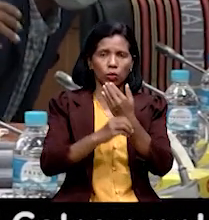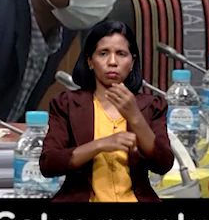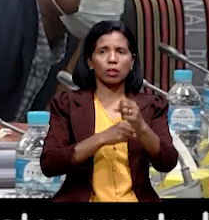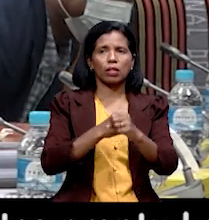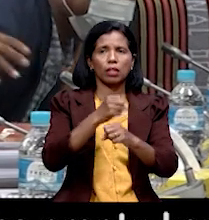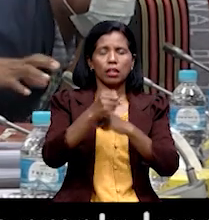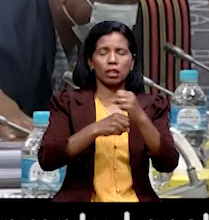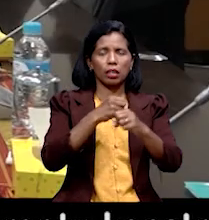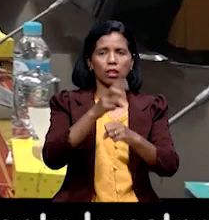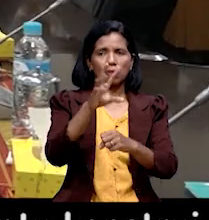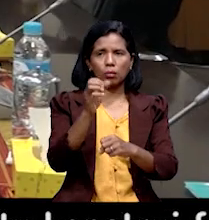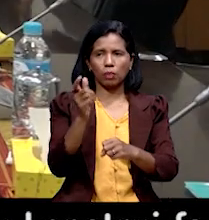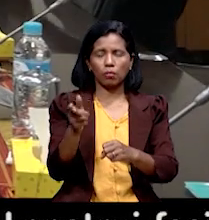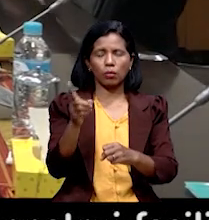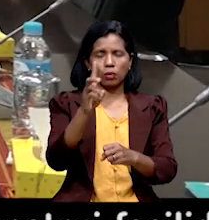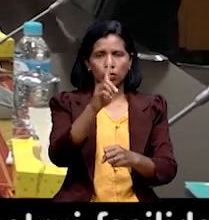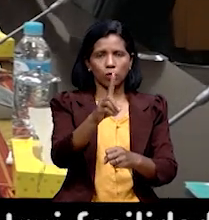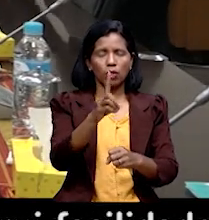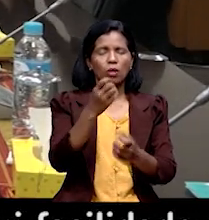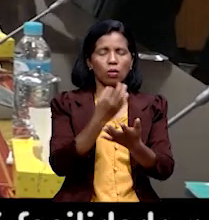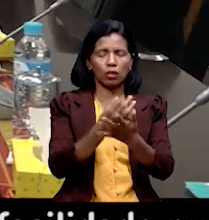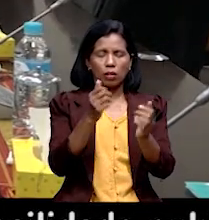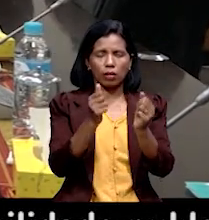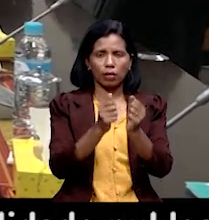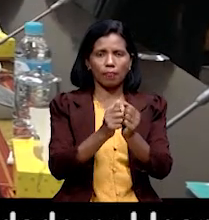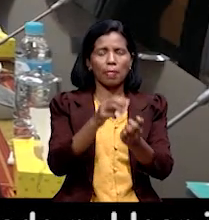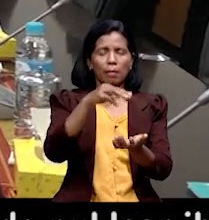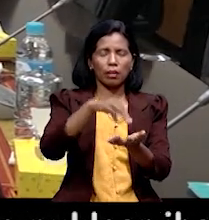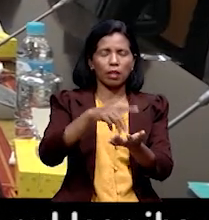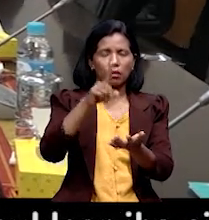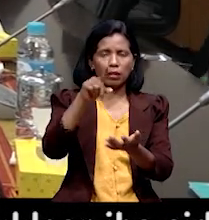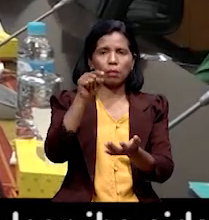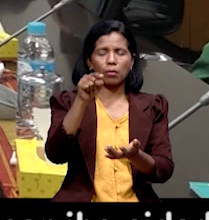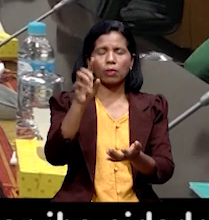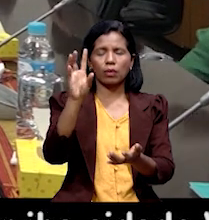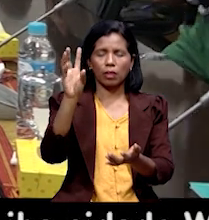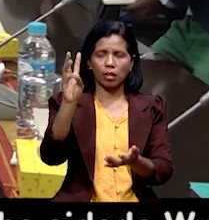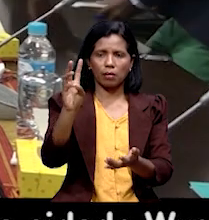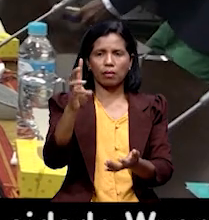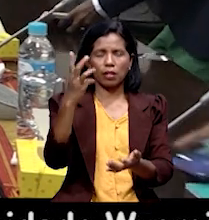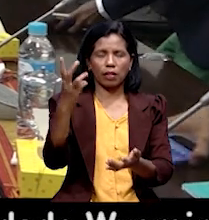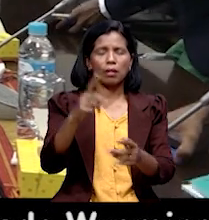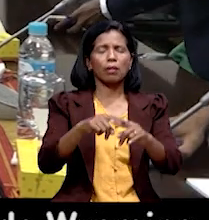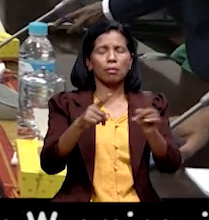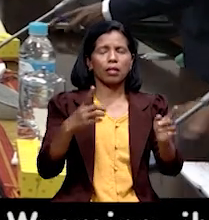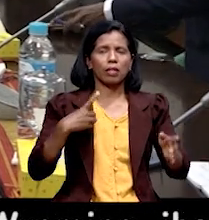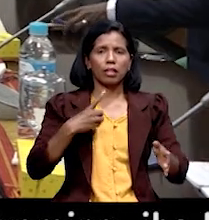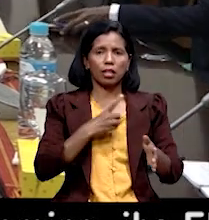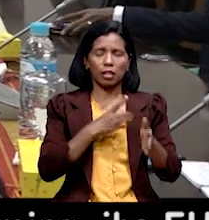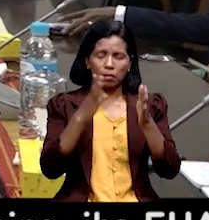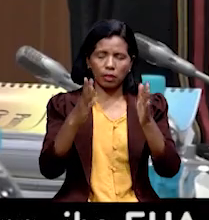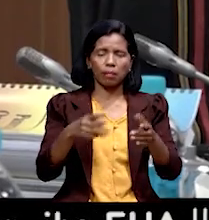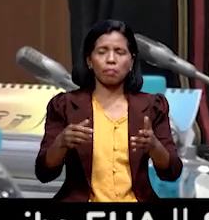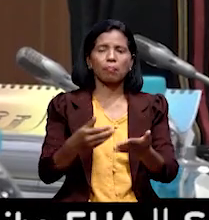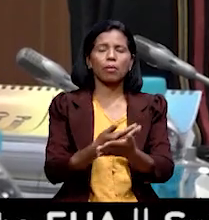Ida, romontante dólar americano bilhão Ida ponto Atos Nen Recin. Mai Betamba deputado Sira aprova proposta FON